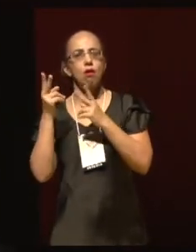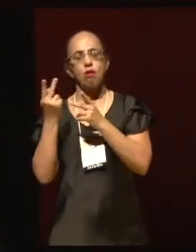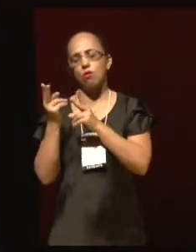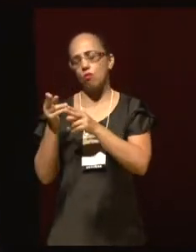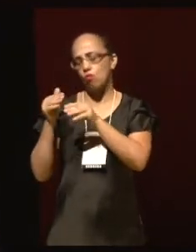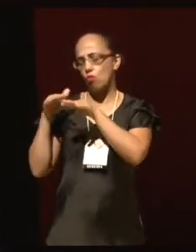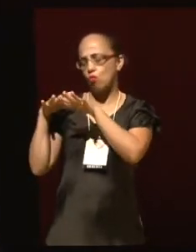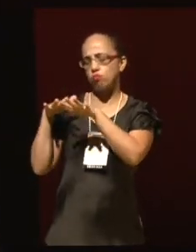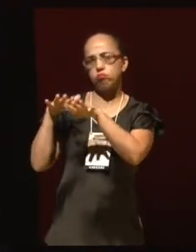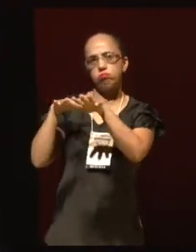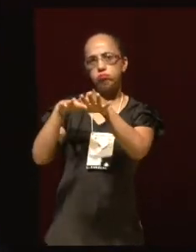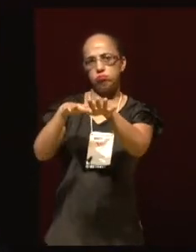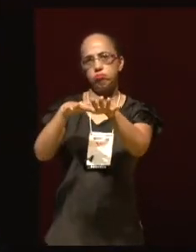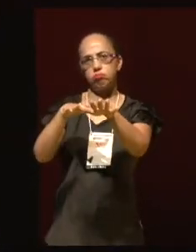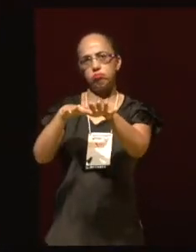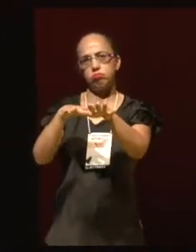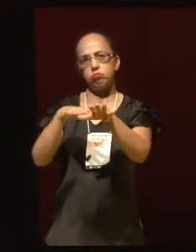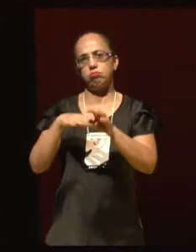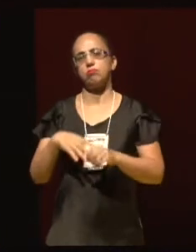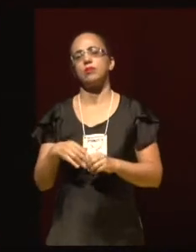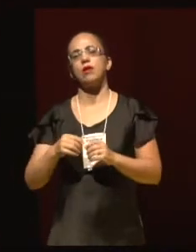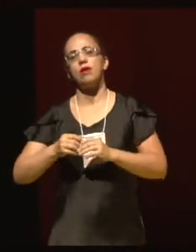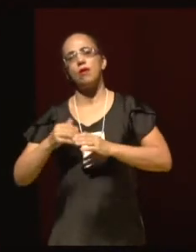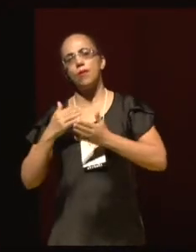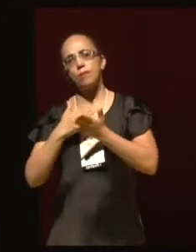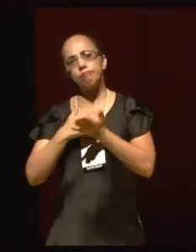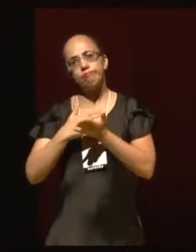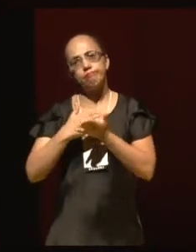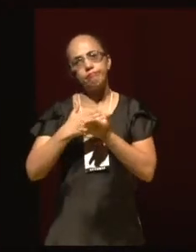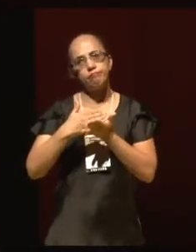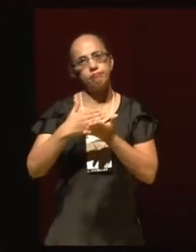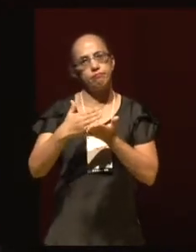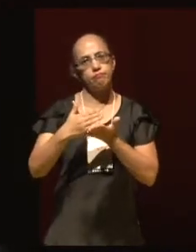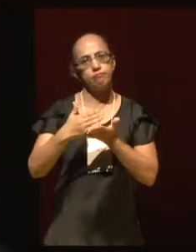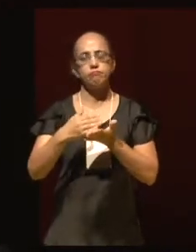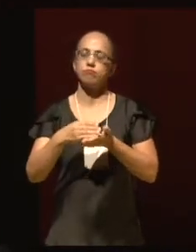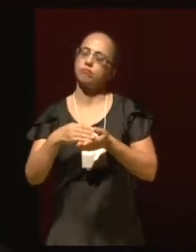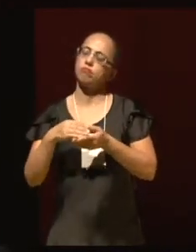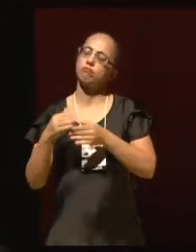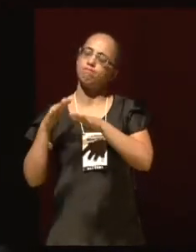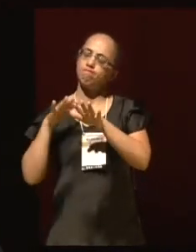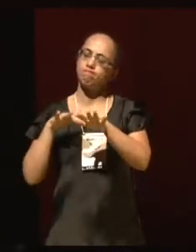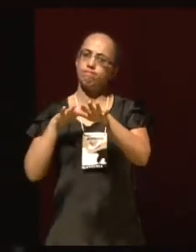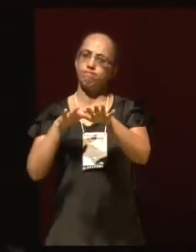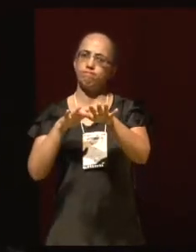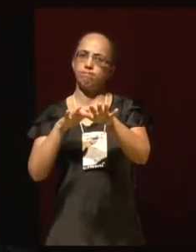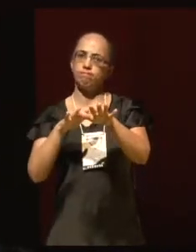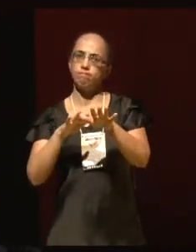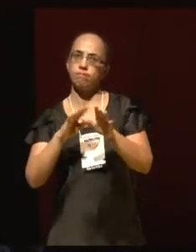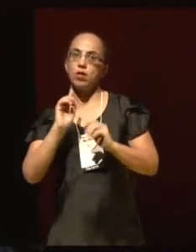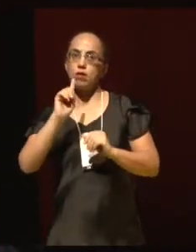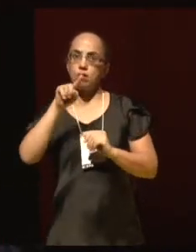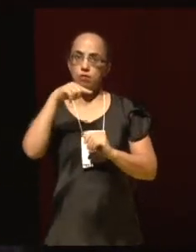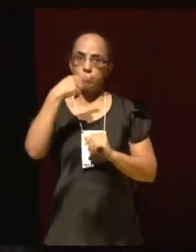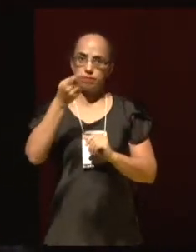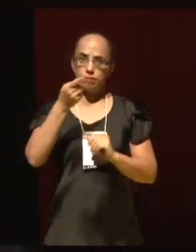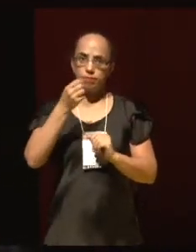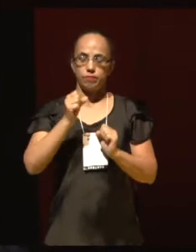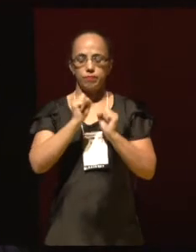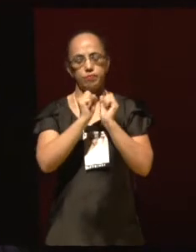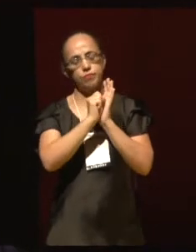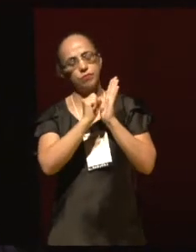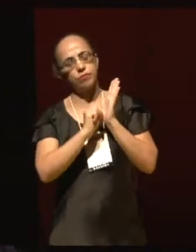E aparece a figura da possessão. Mientras que, a finais do século XVIII,